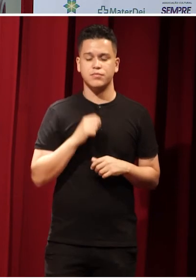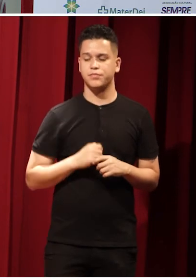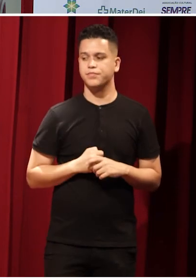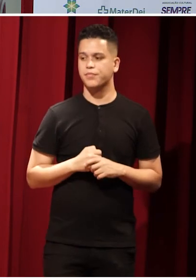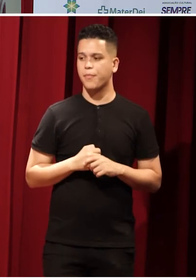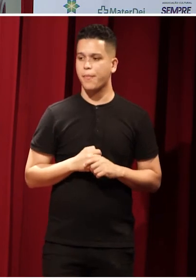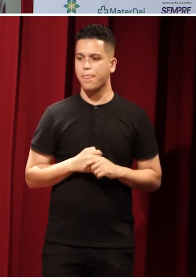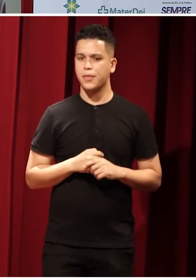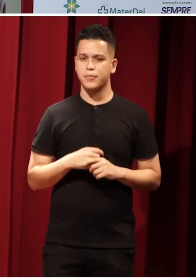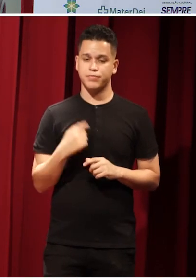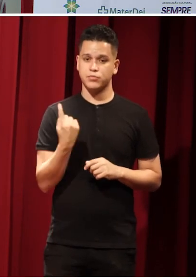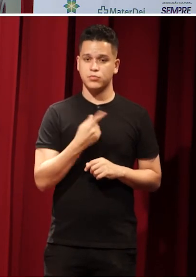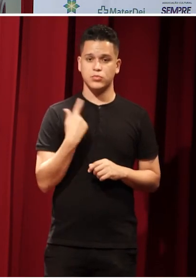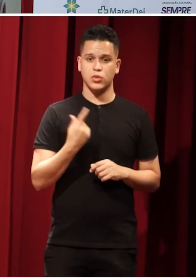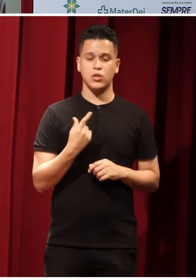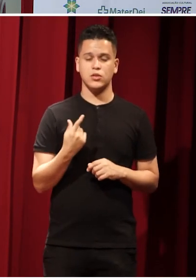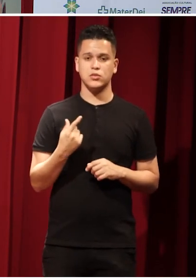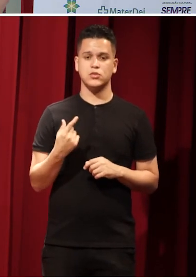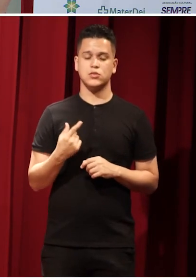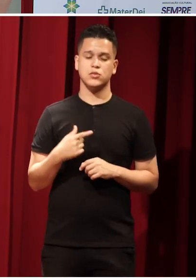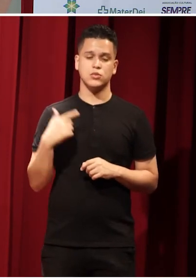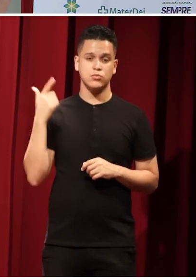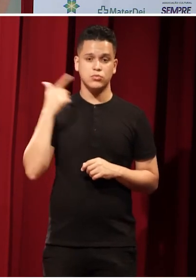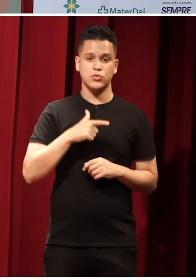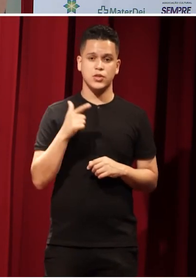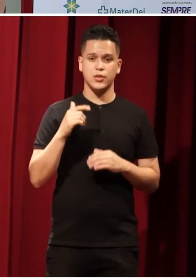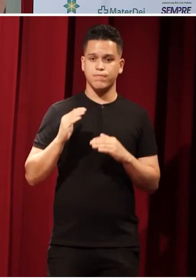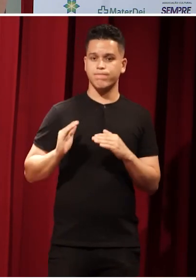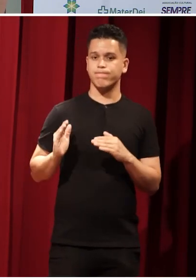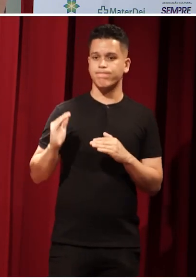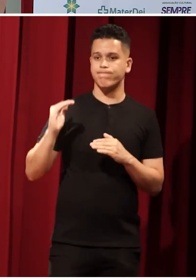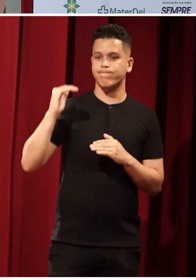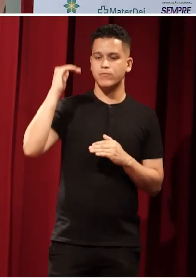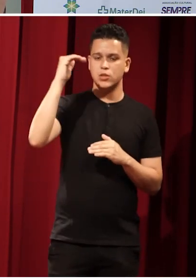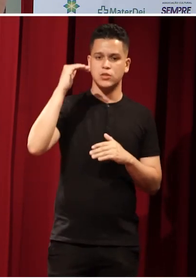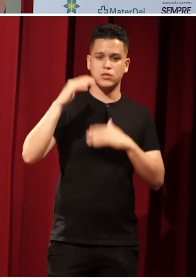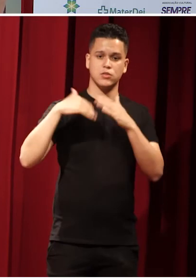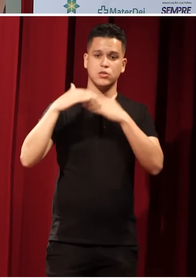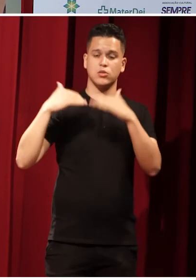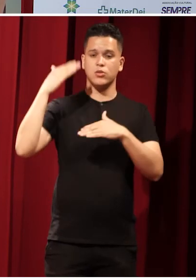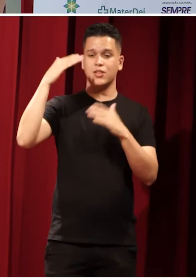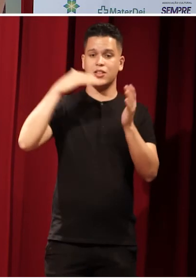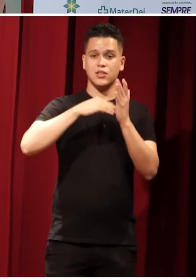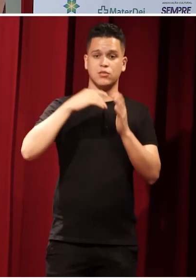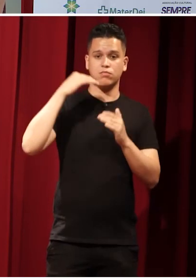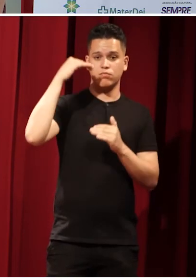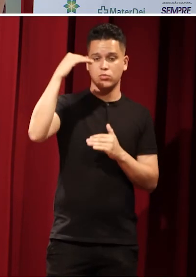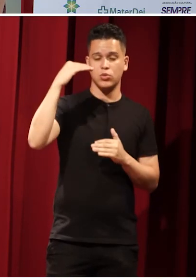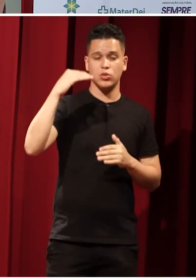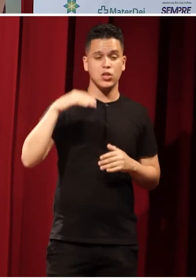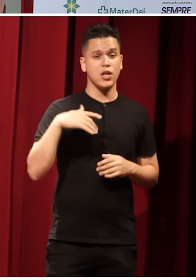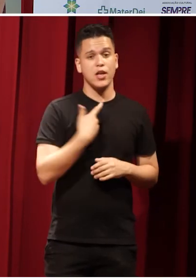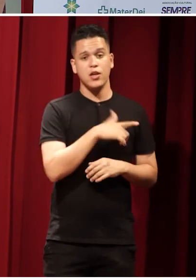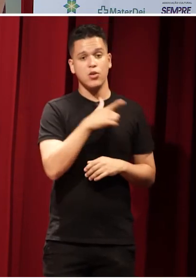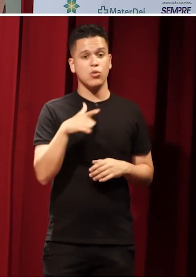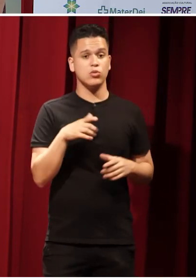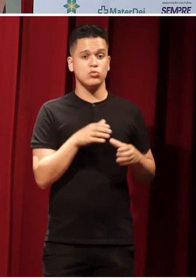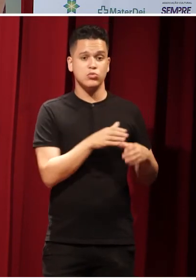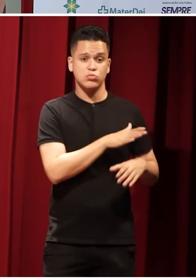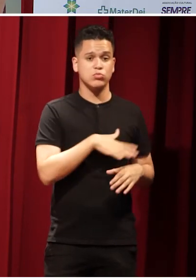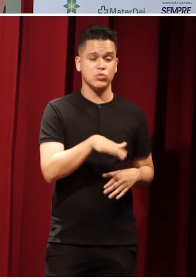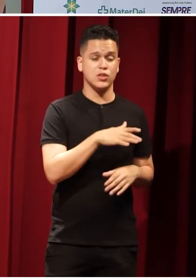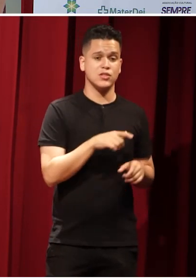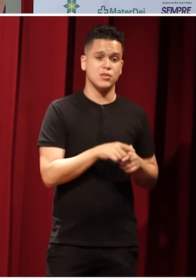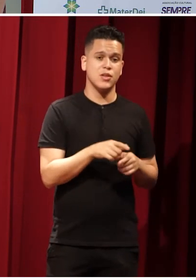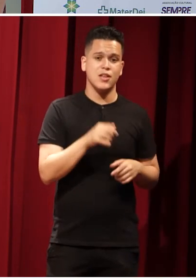mas vários outros cientistas estão dizendo isso. Nós estamos atingindo um tipping point, mas nós estamos atingindo um